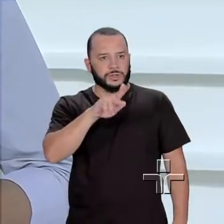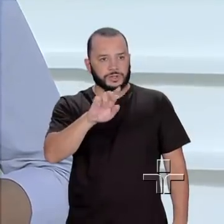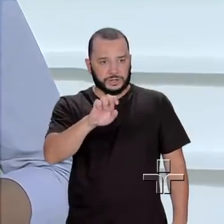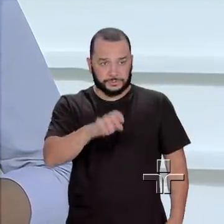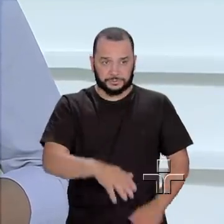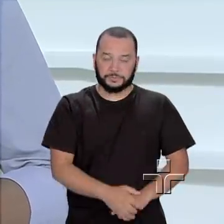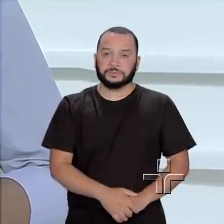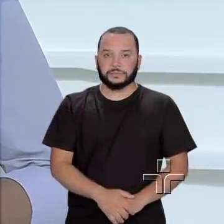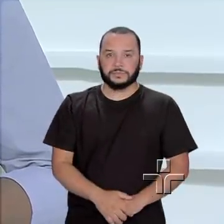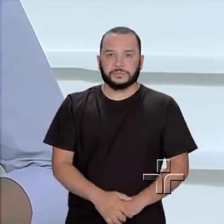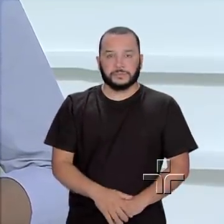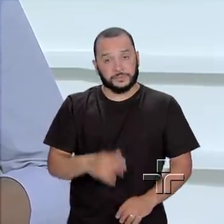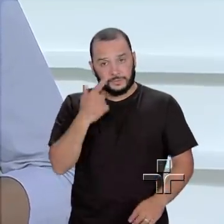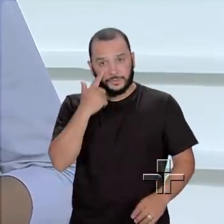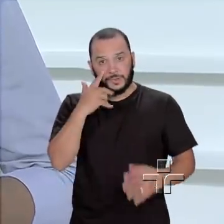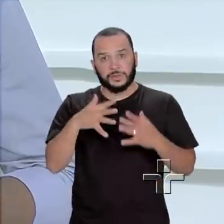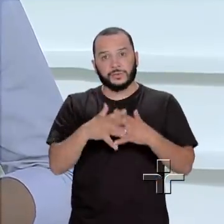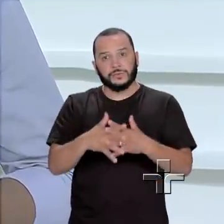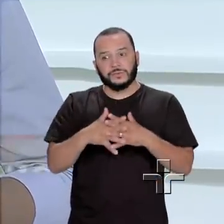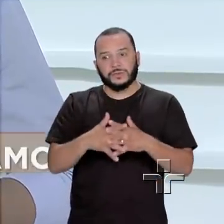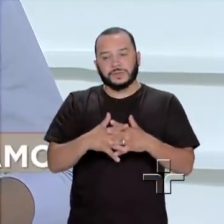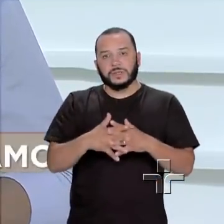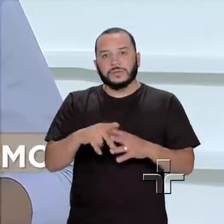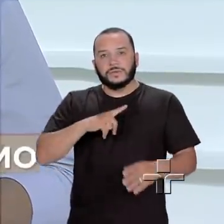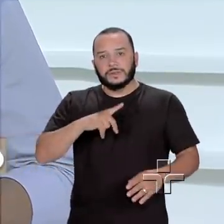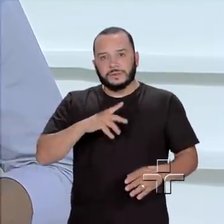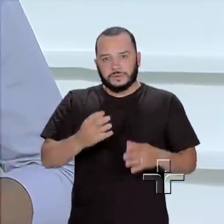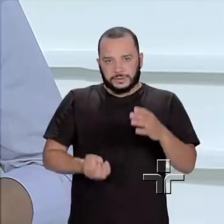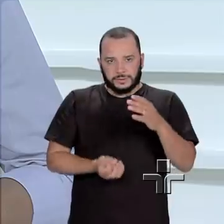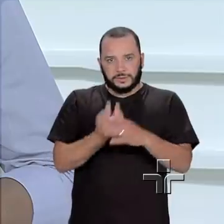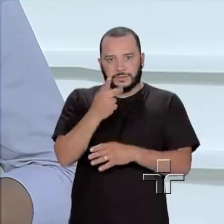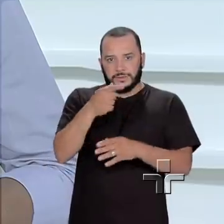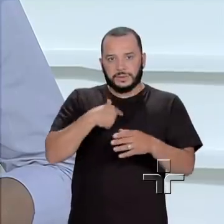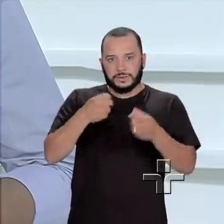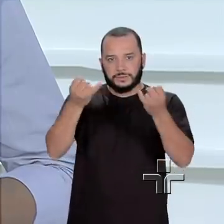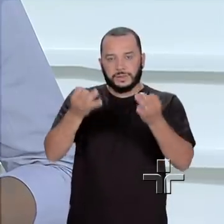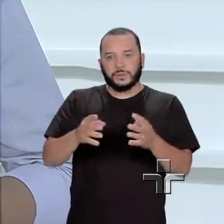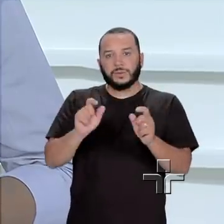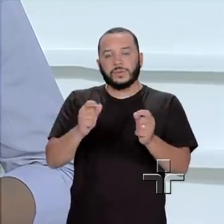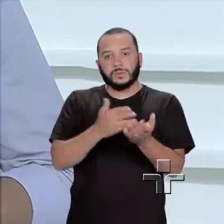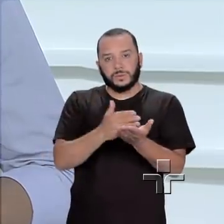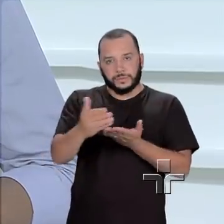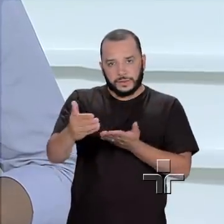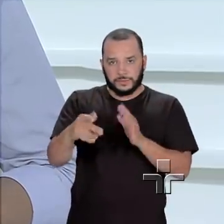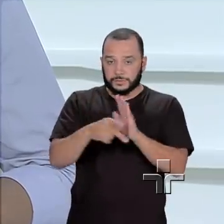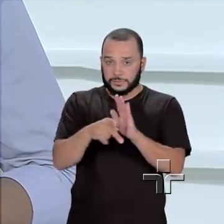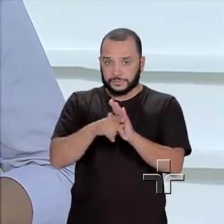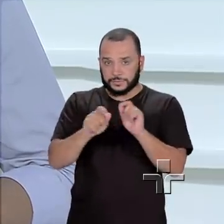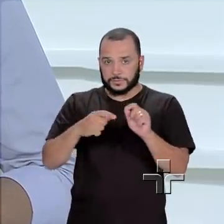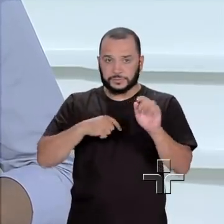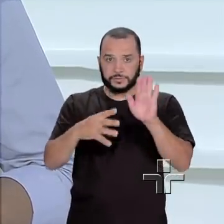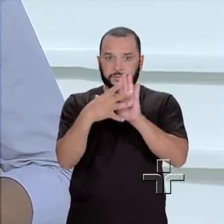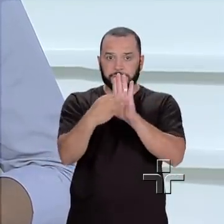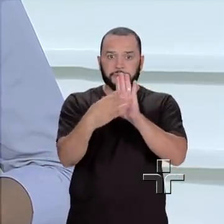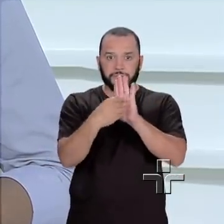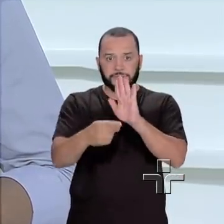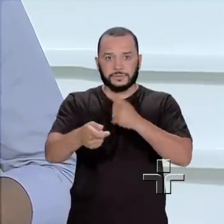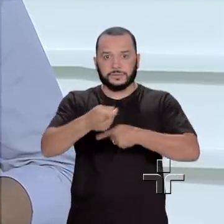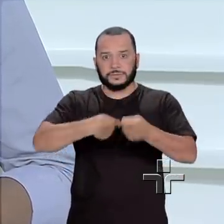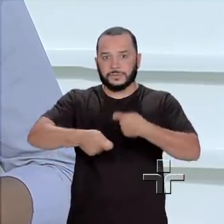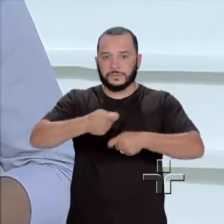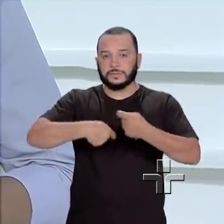gente vê é que essa confusão toda foi criada pelo que você mencionou no começo, que é o modelo de negócio, né? Isso. Você acha